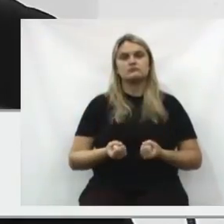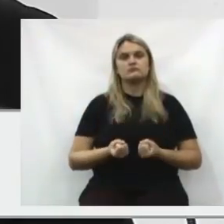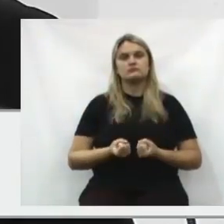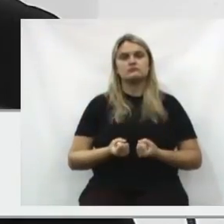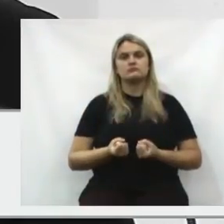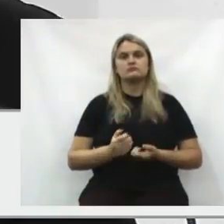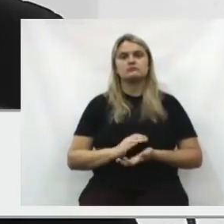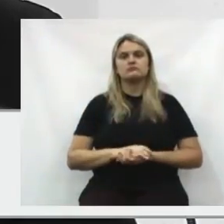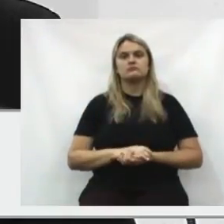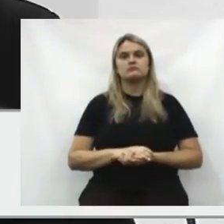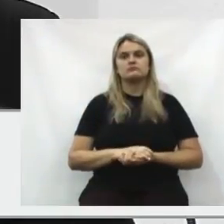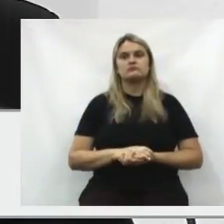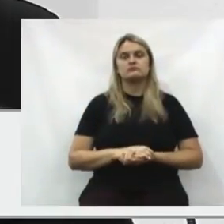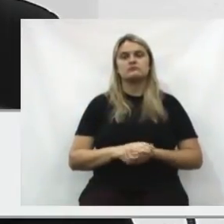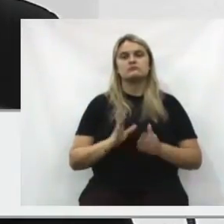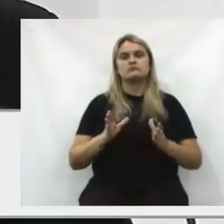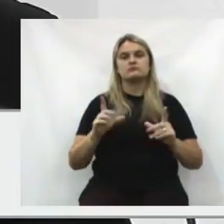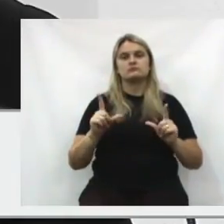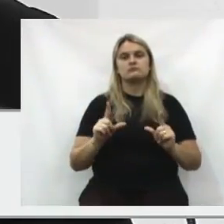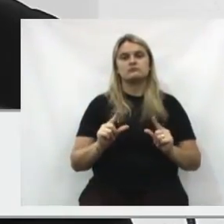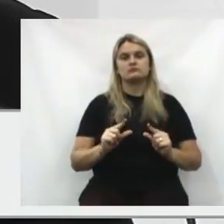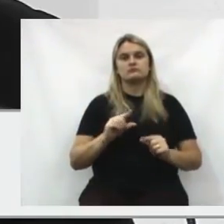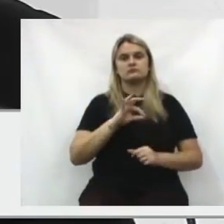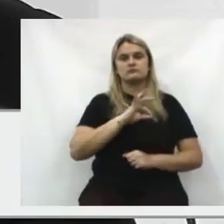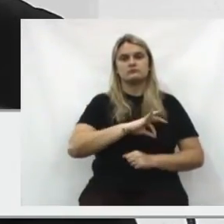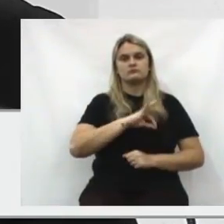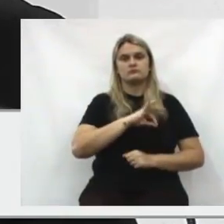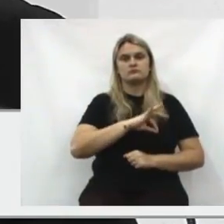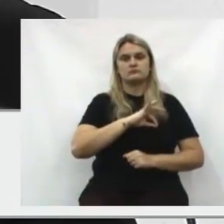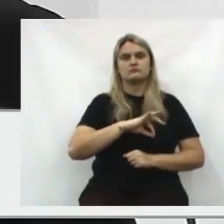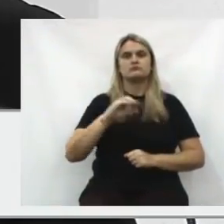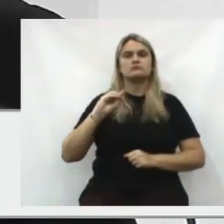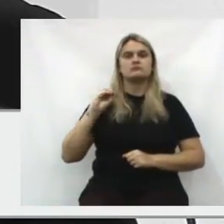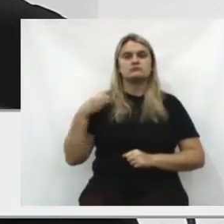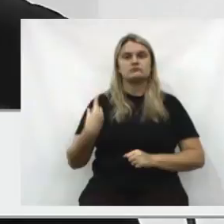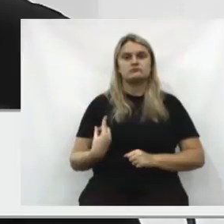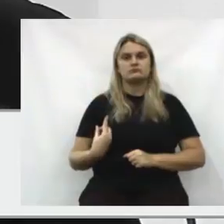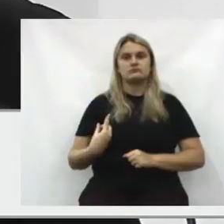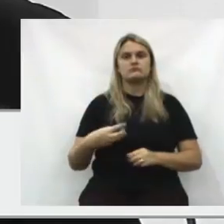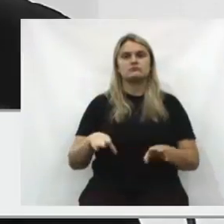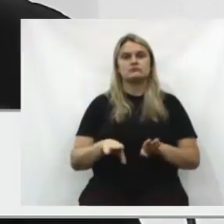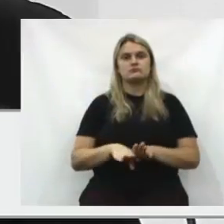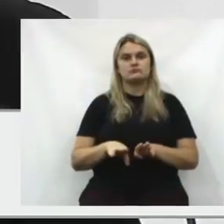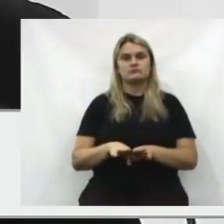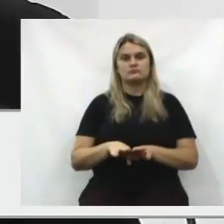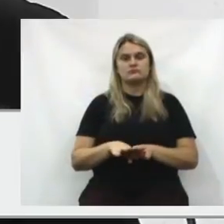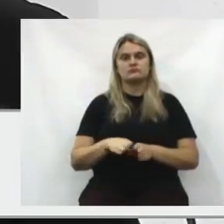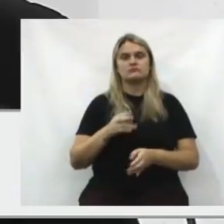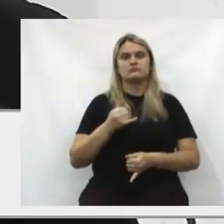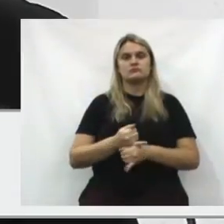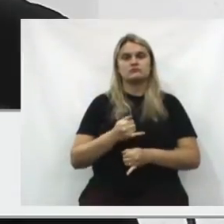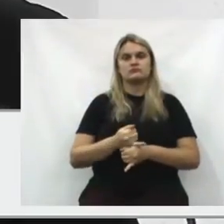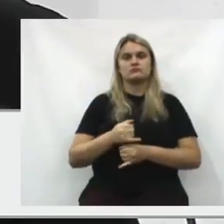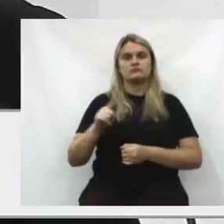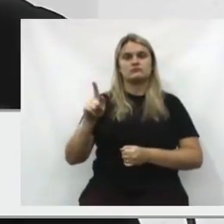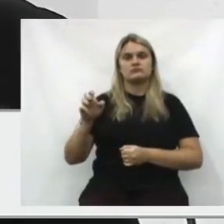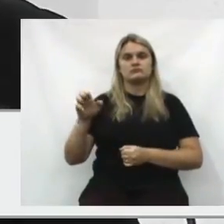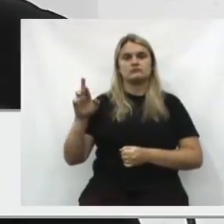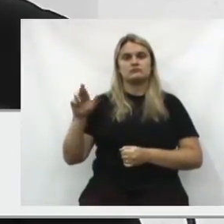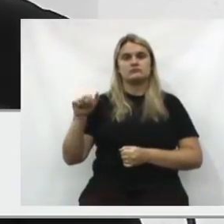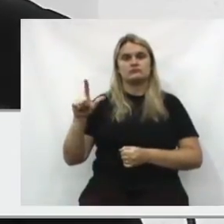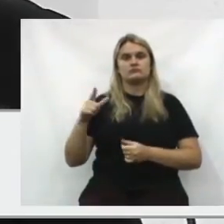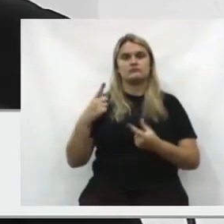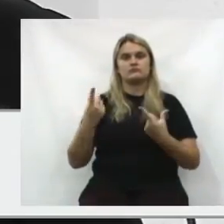Nós já concordamos onde vai baixar o salário do advogado e também